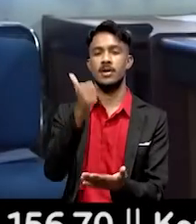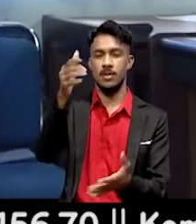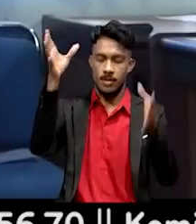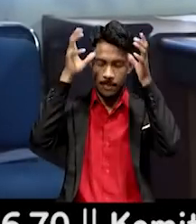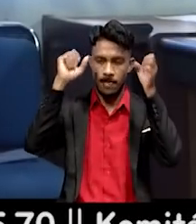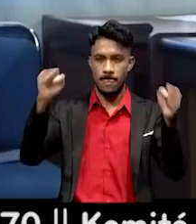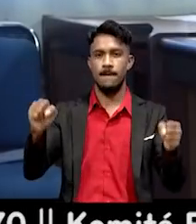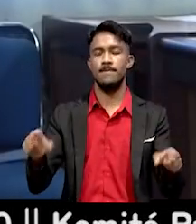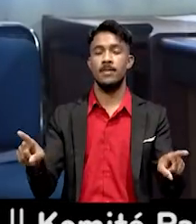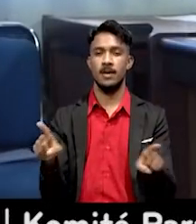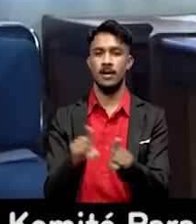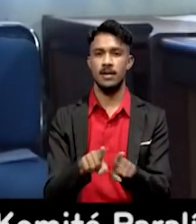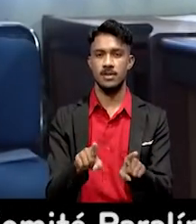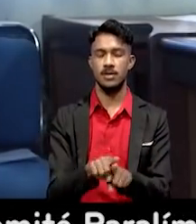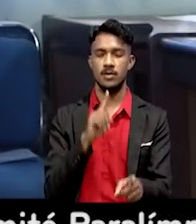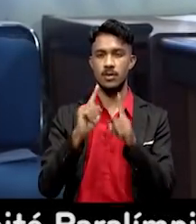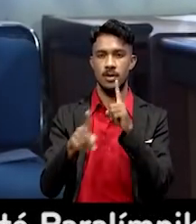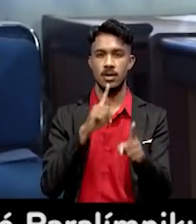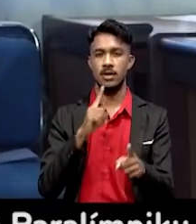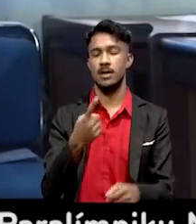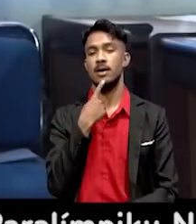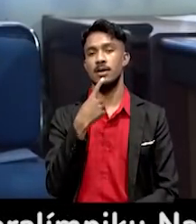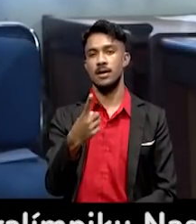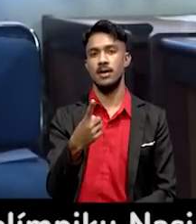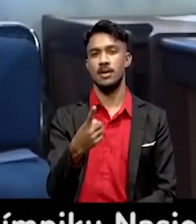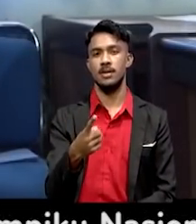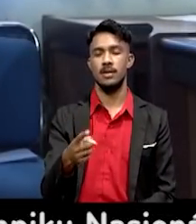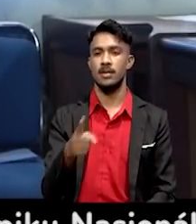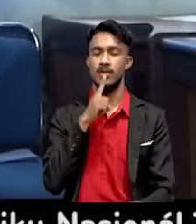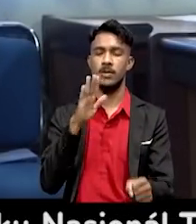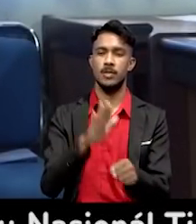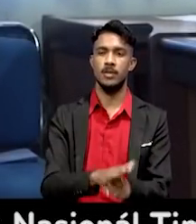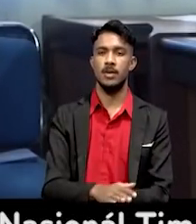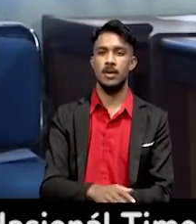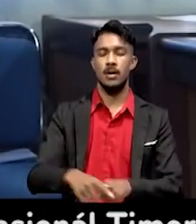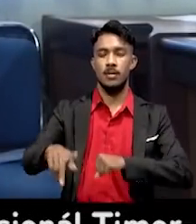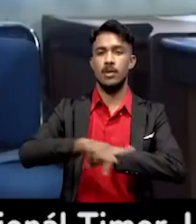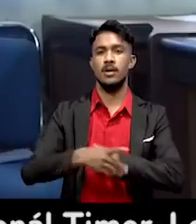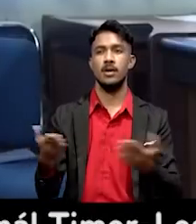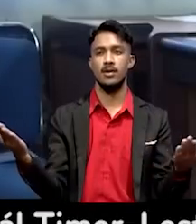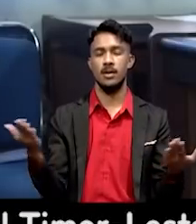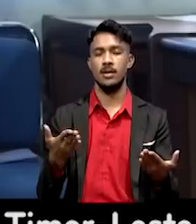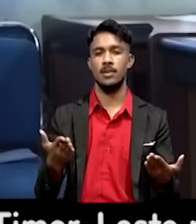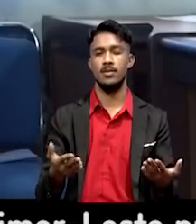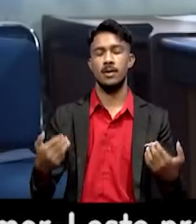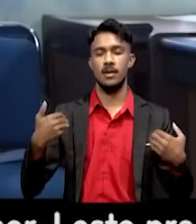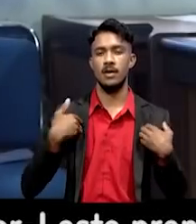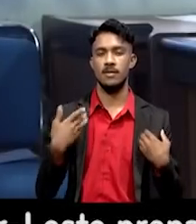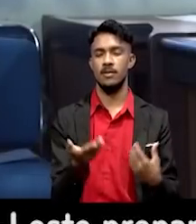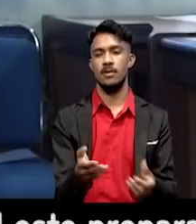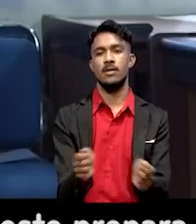kata até cada dia compromisso político não é mas existe entre sira